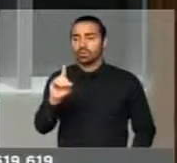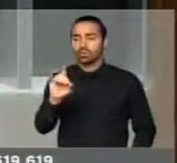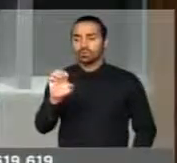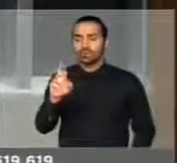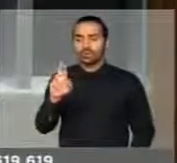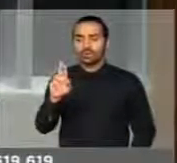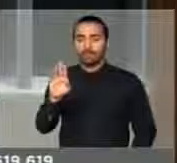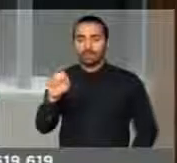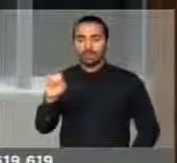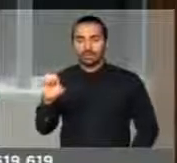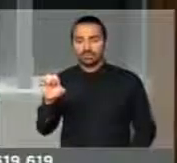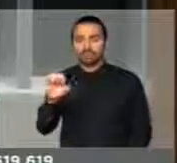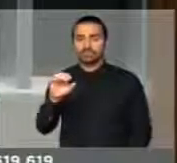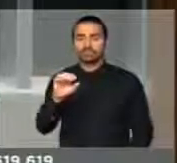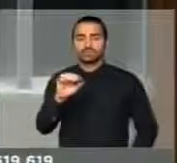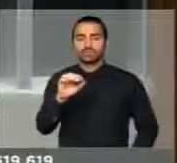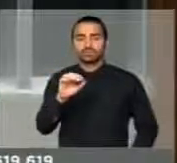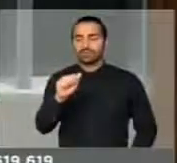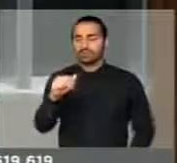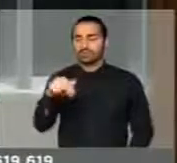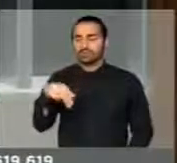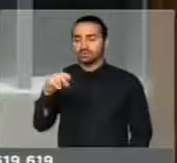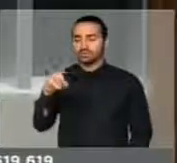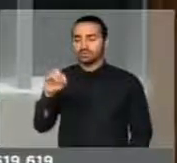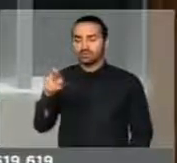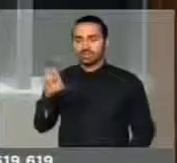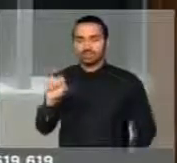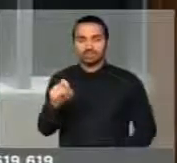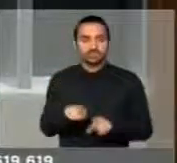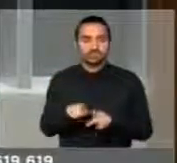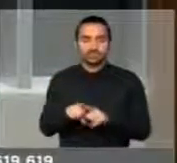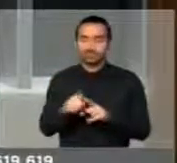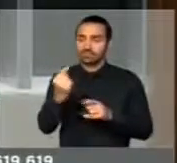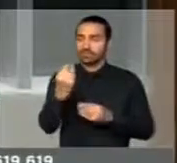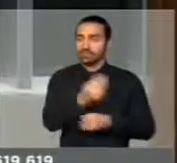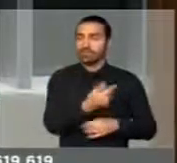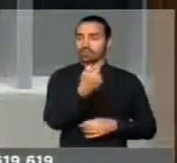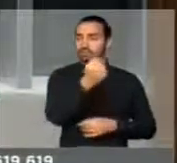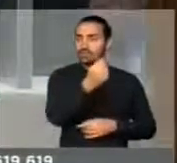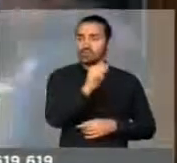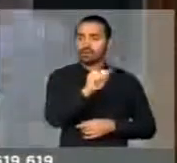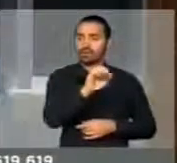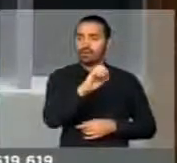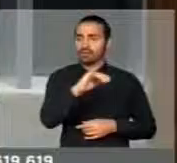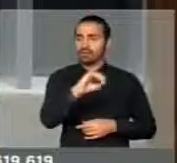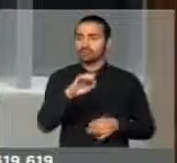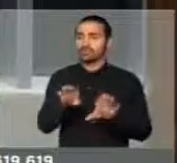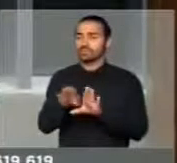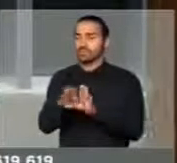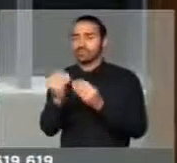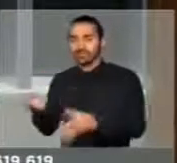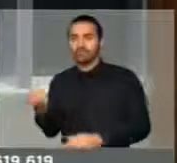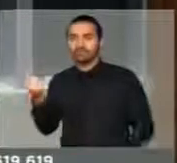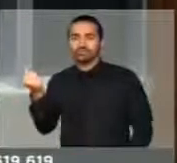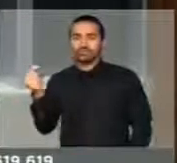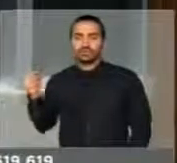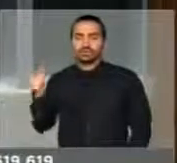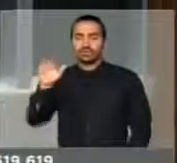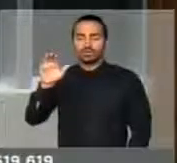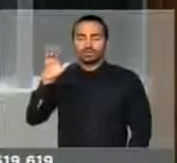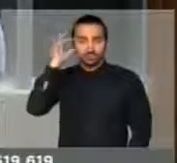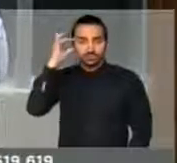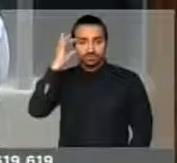me nego a aceitar que os partidos recebam financiamento e que isso seja pelos